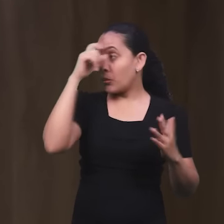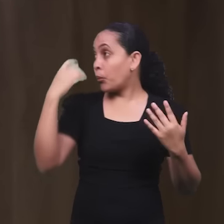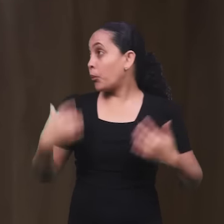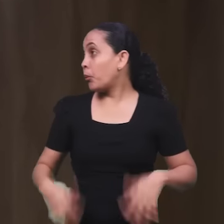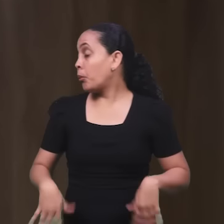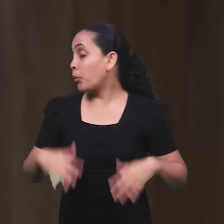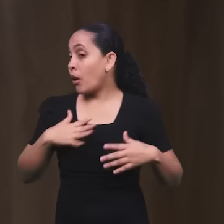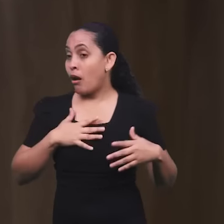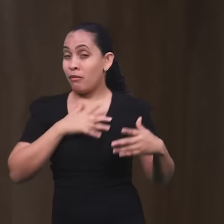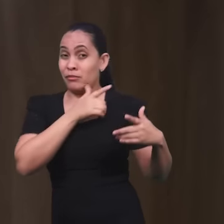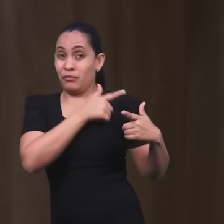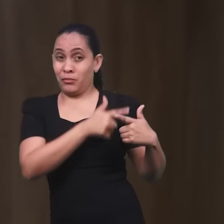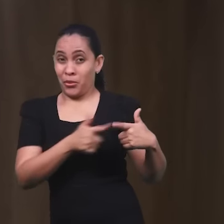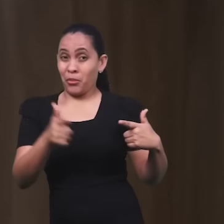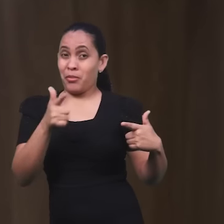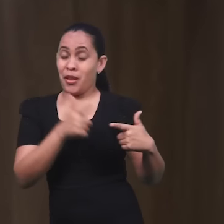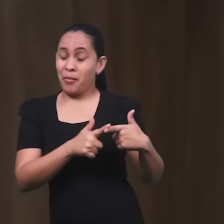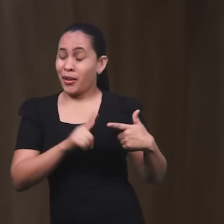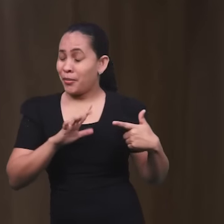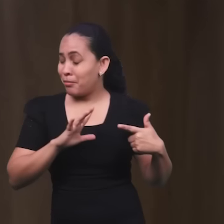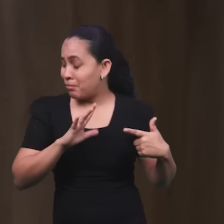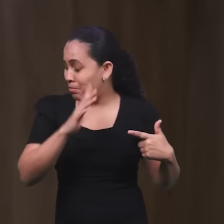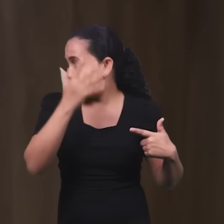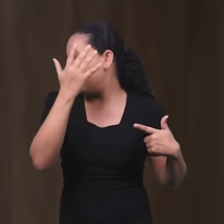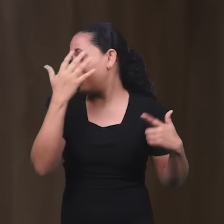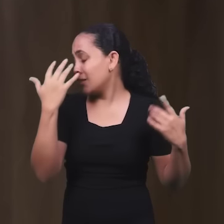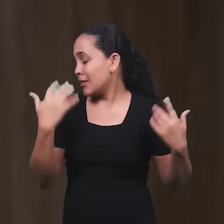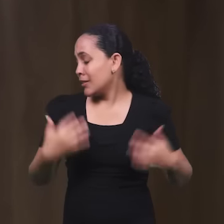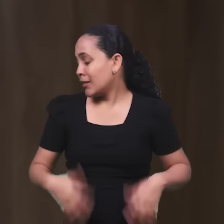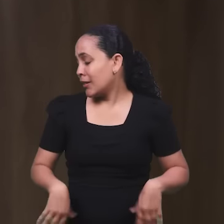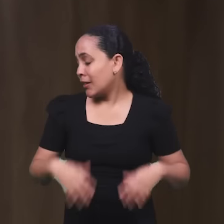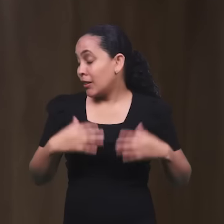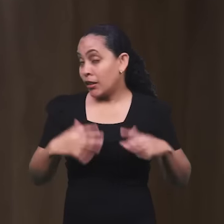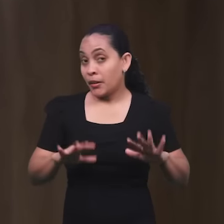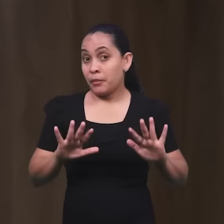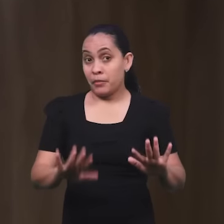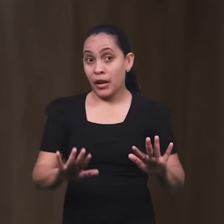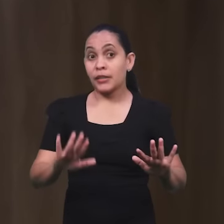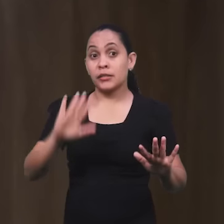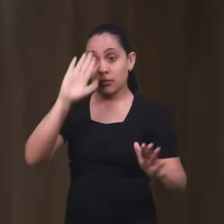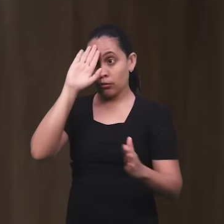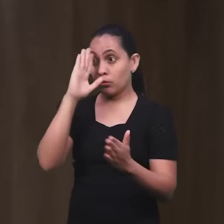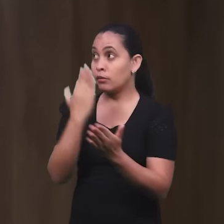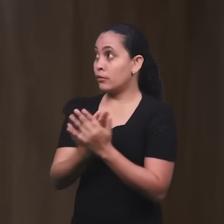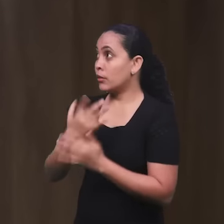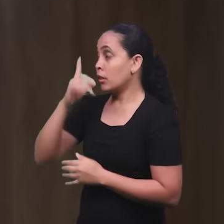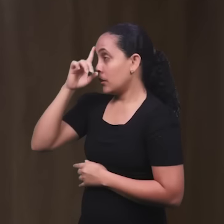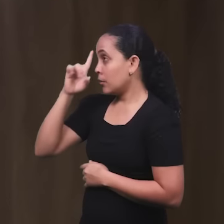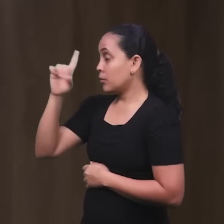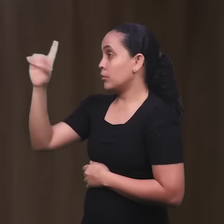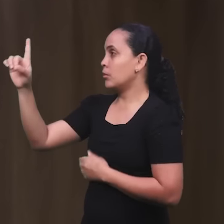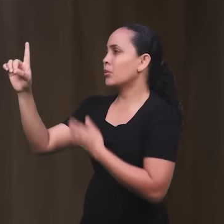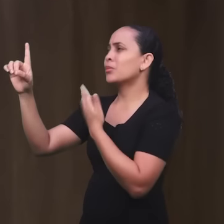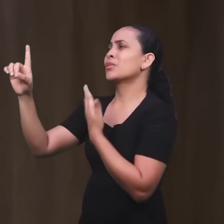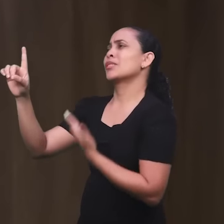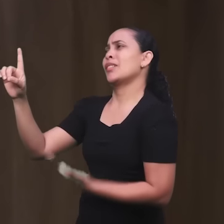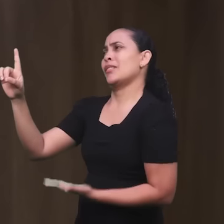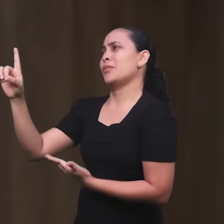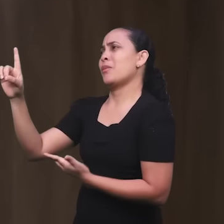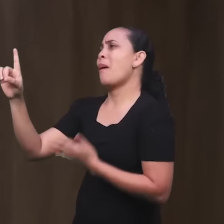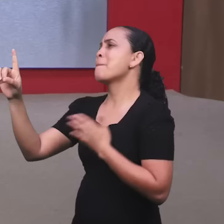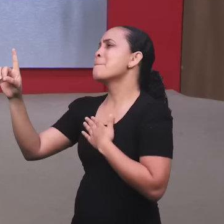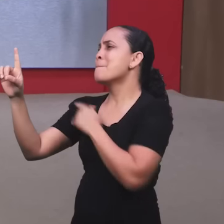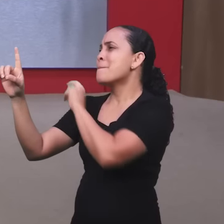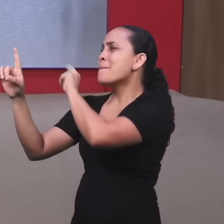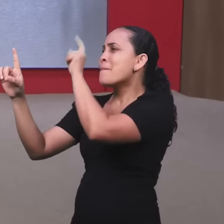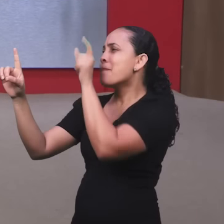surpresas, aos problemas que muitas vezes se avolumam, ele tem o Senhor como o seu